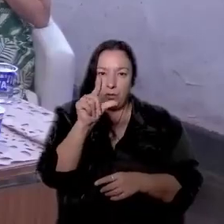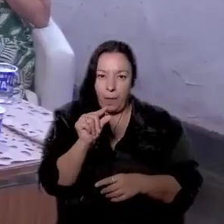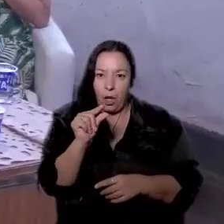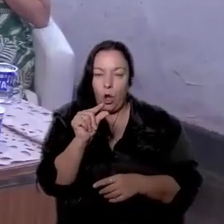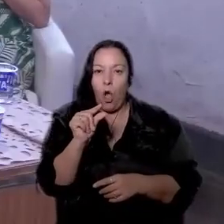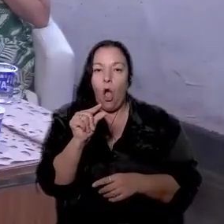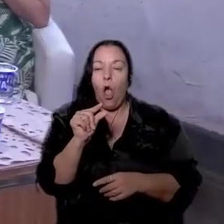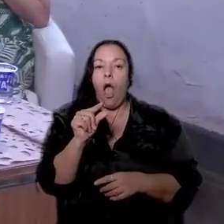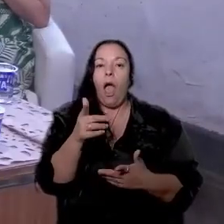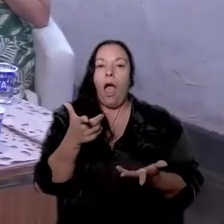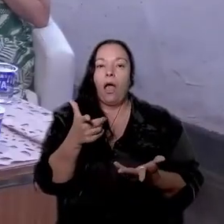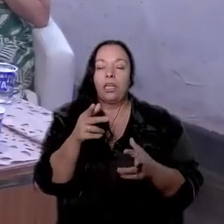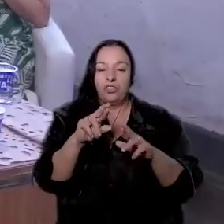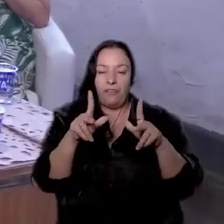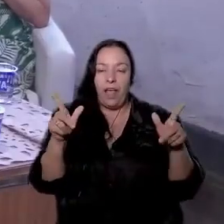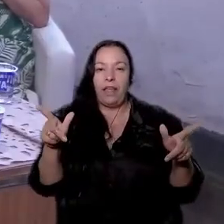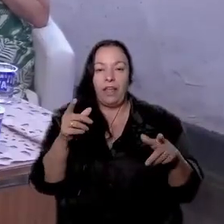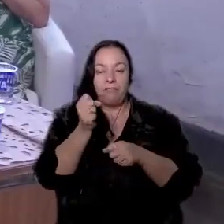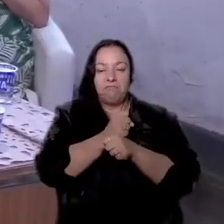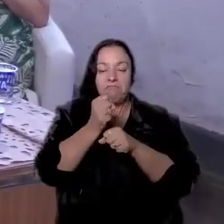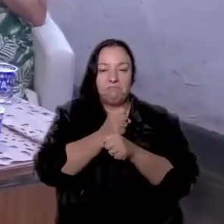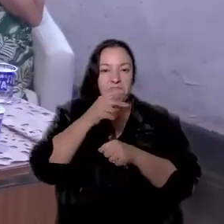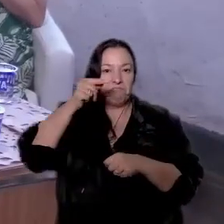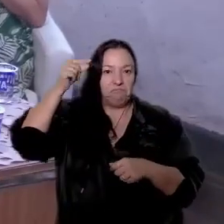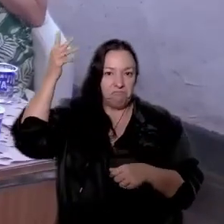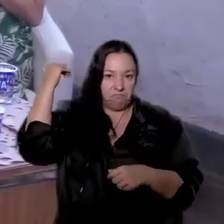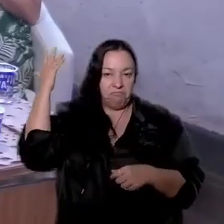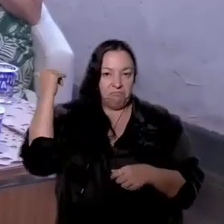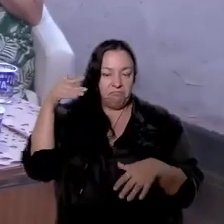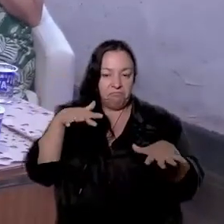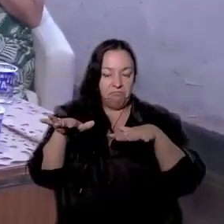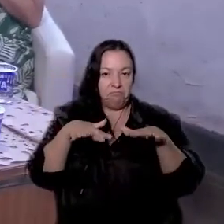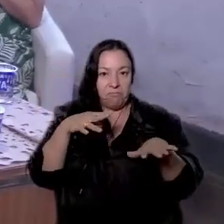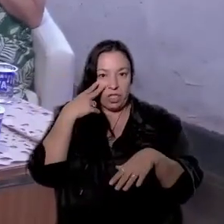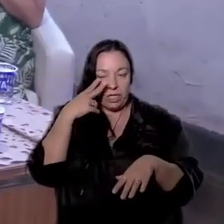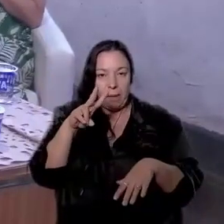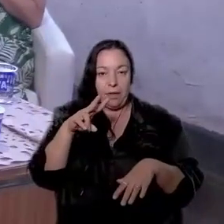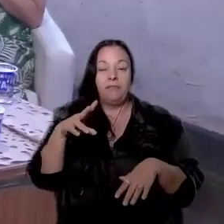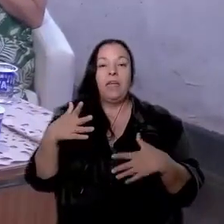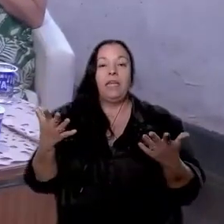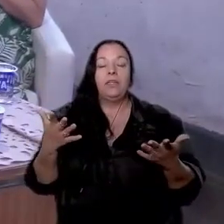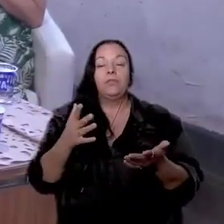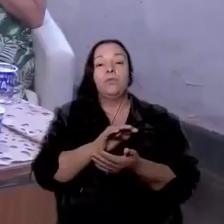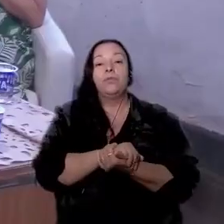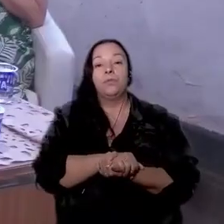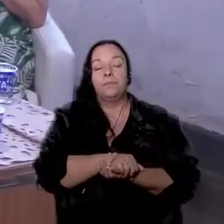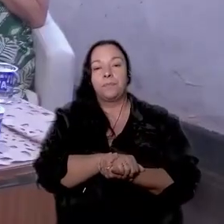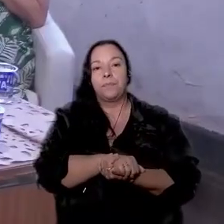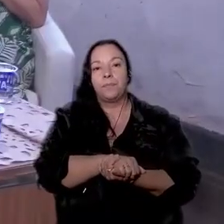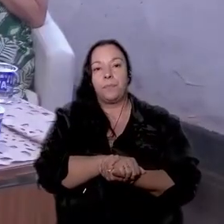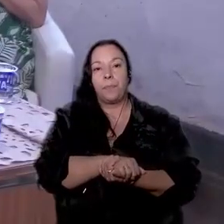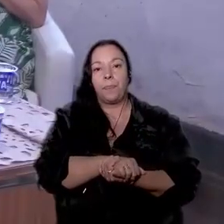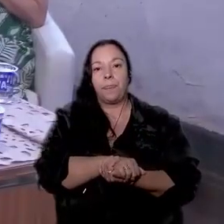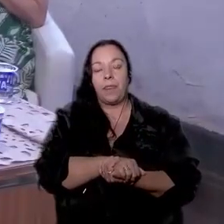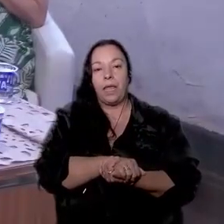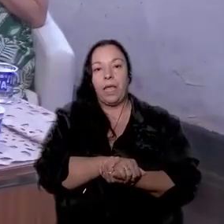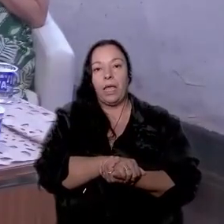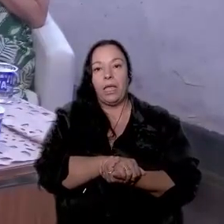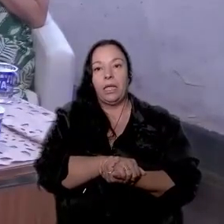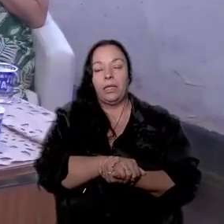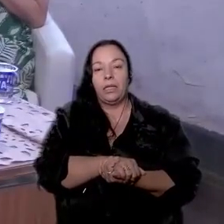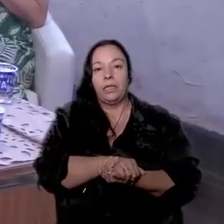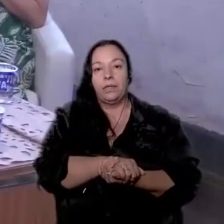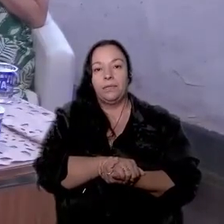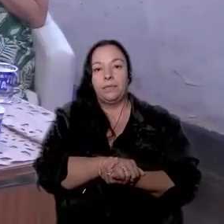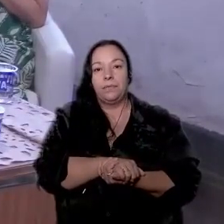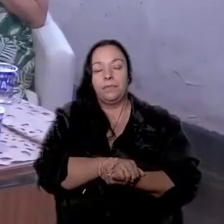ou com um perfil diferente do que alguns anos atrás? A partir desse movimento, já dá para ver isso? E acho que, dentro do mesmo espectro,